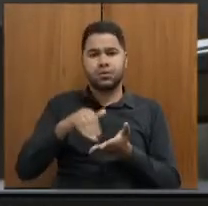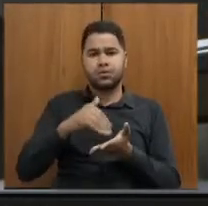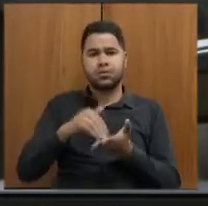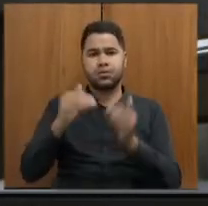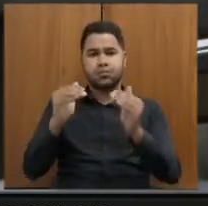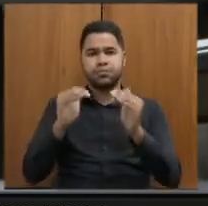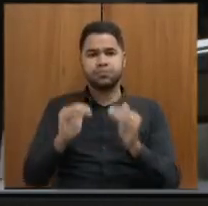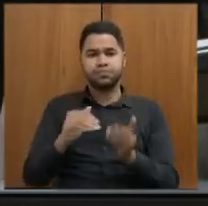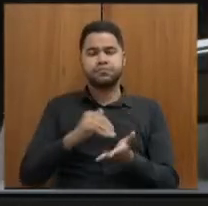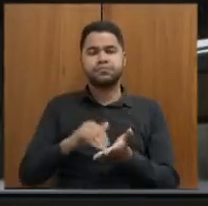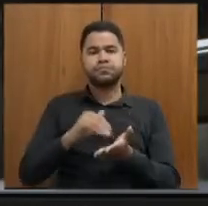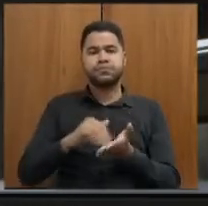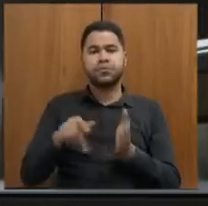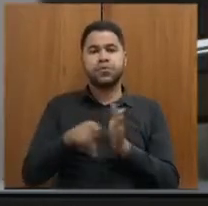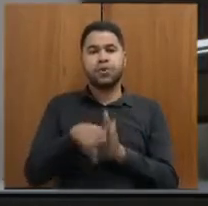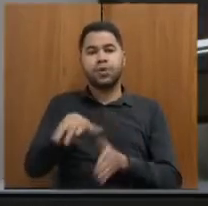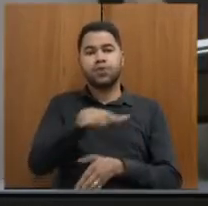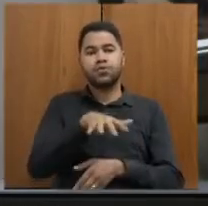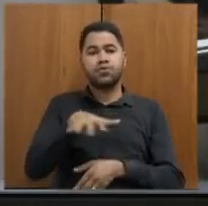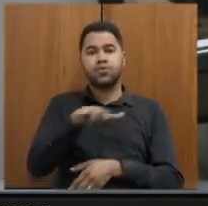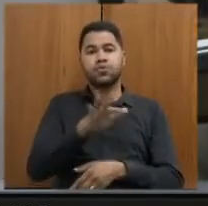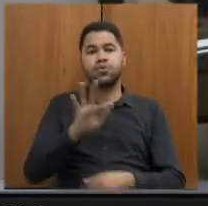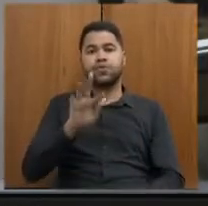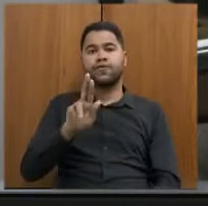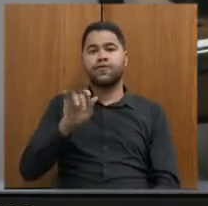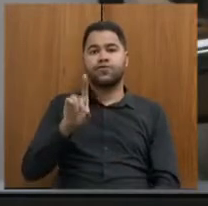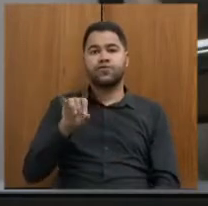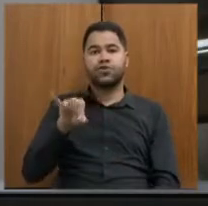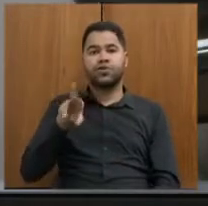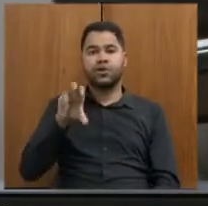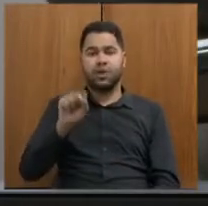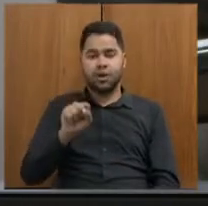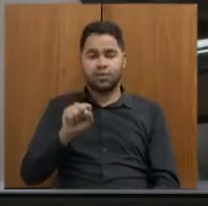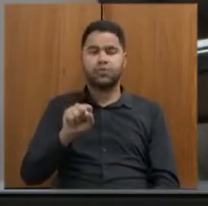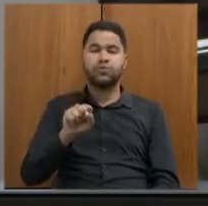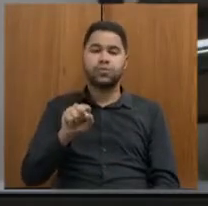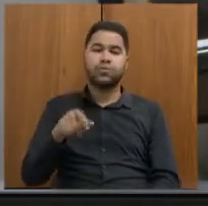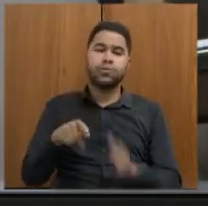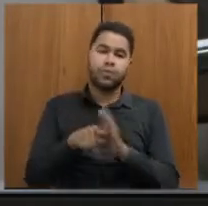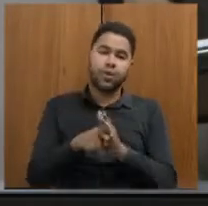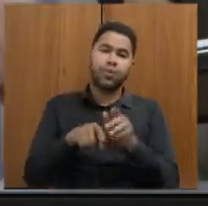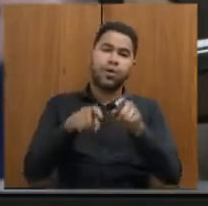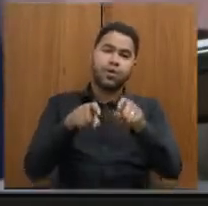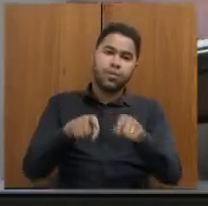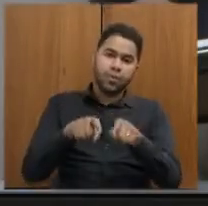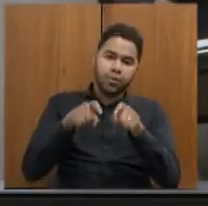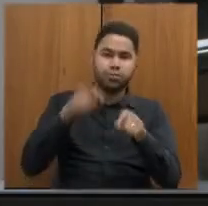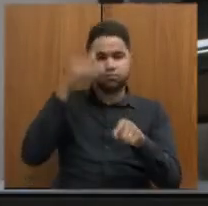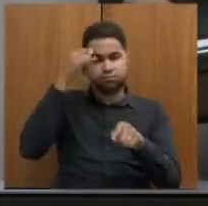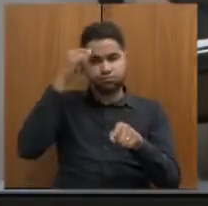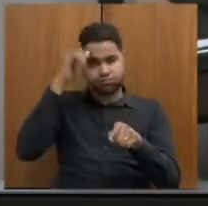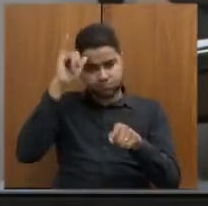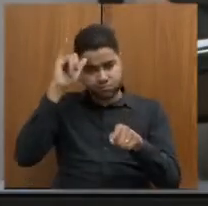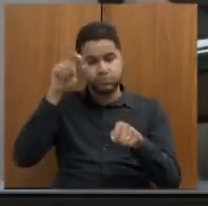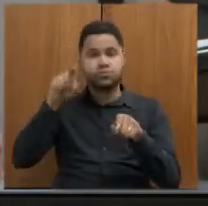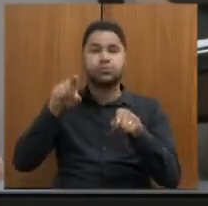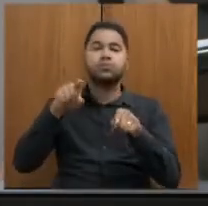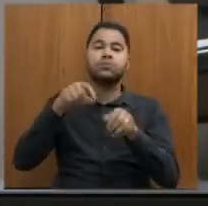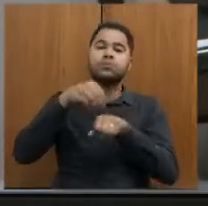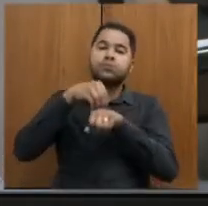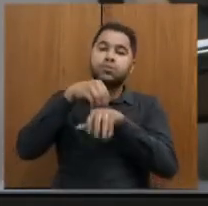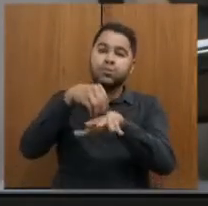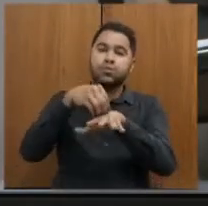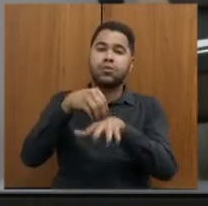de assuntos fundiários da Secretaria de Estado da agricultura pecuária e Abastecimento Otávio